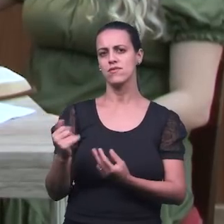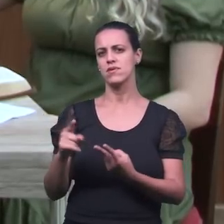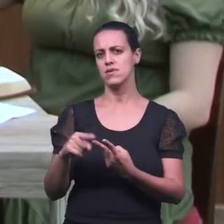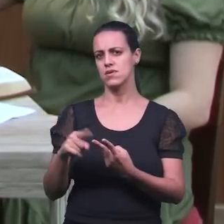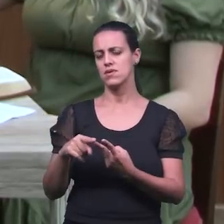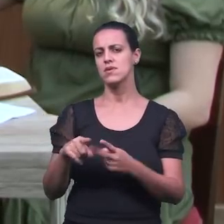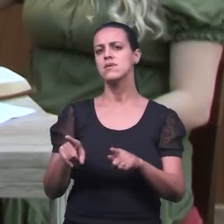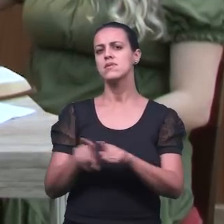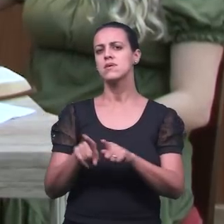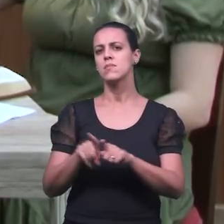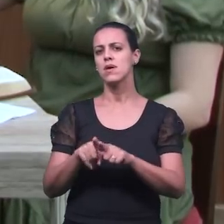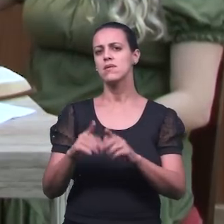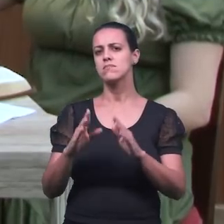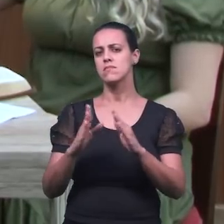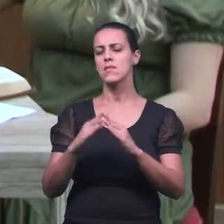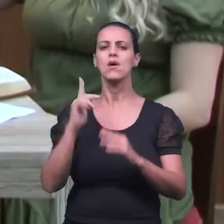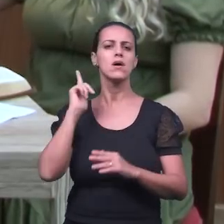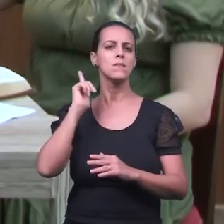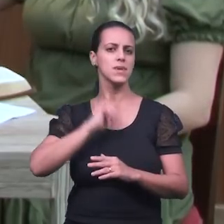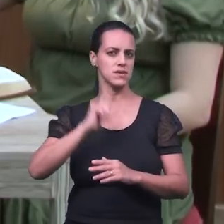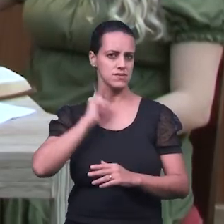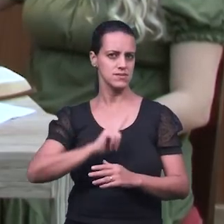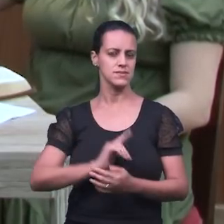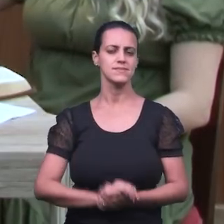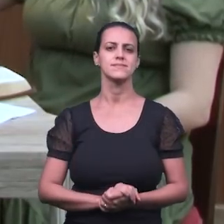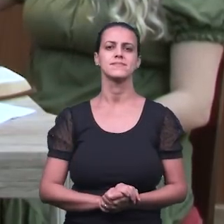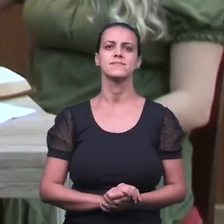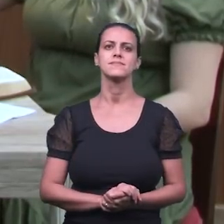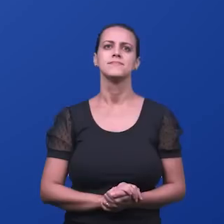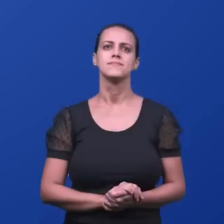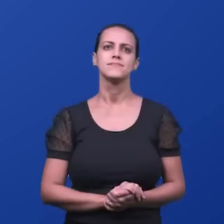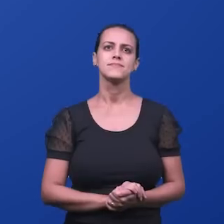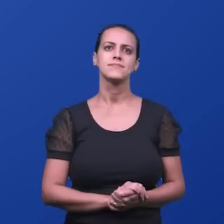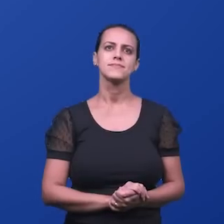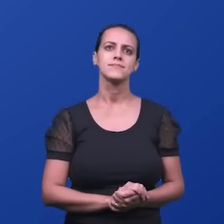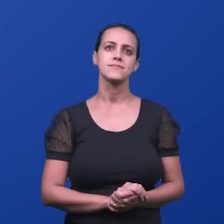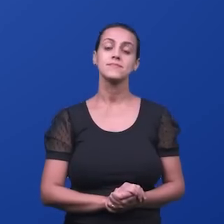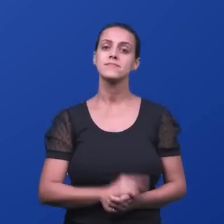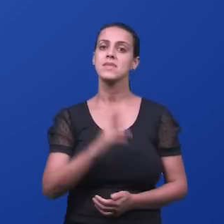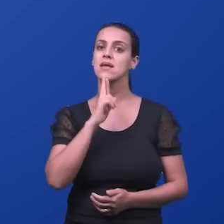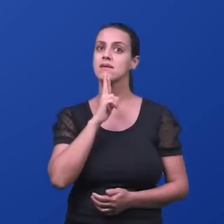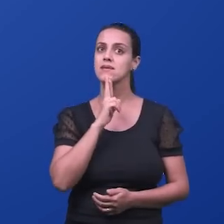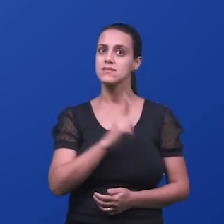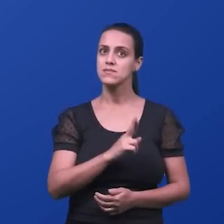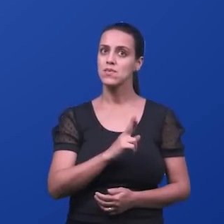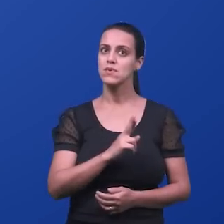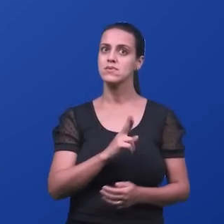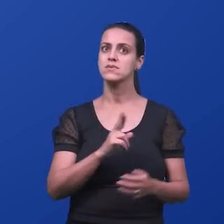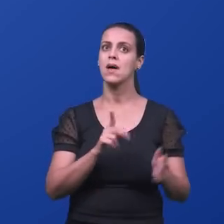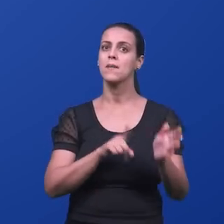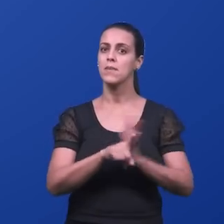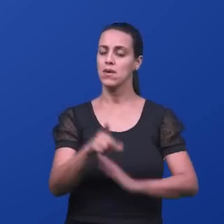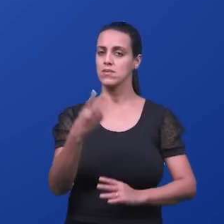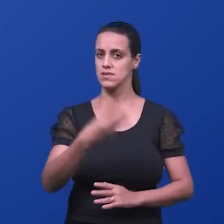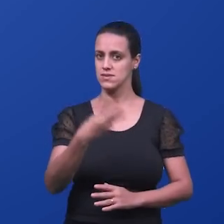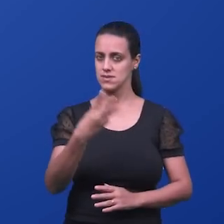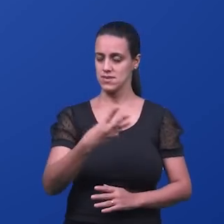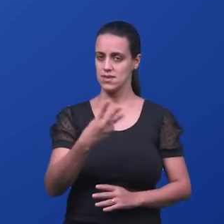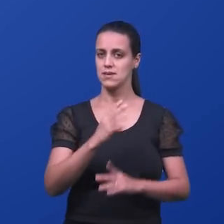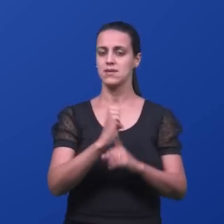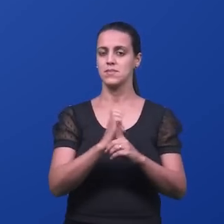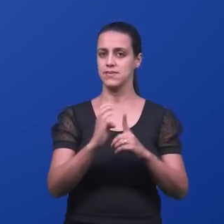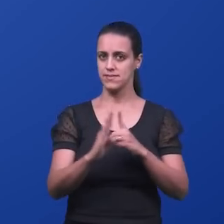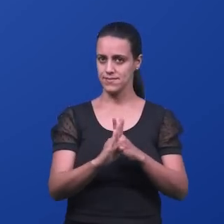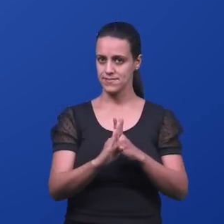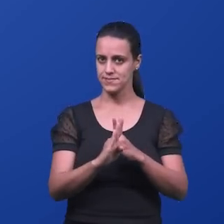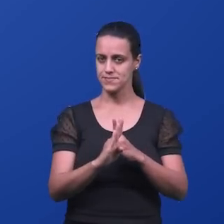Bernardes, de Passos, Minas Gerais. Vamos estar atentos. Em resposta à terceira pergunta da Escola Bíblica